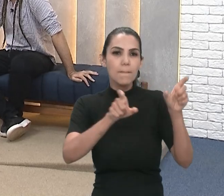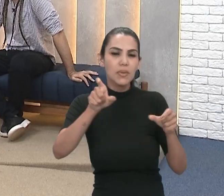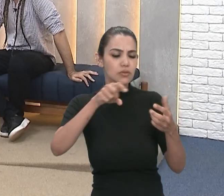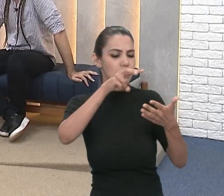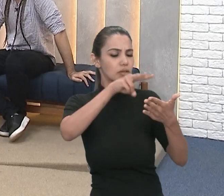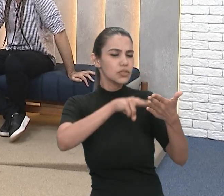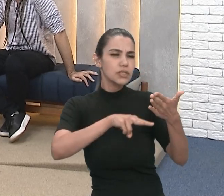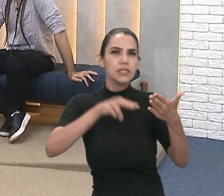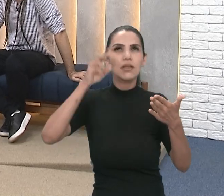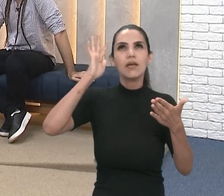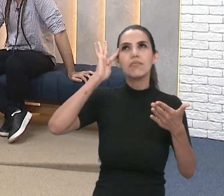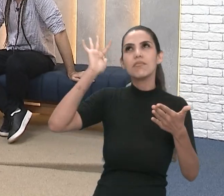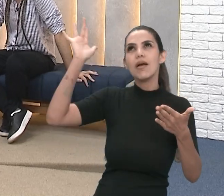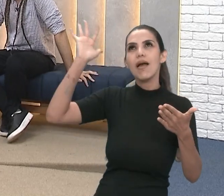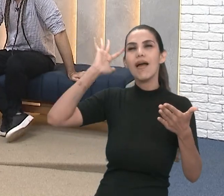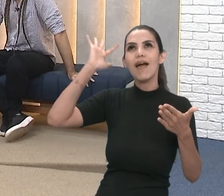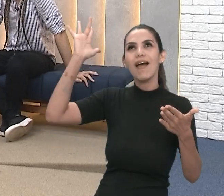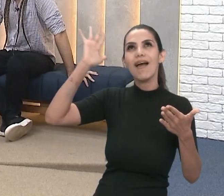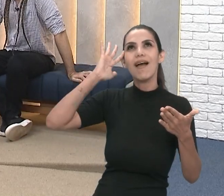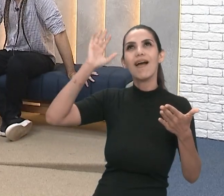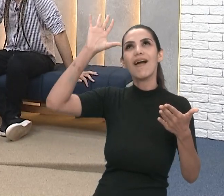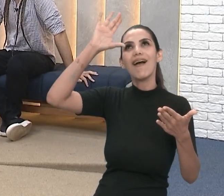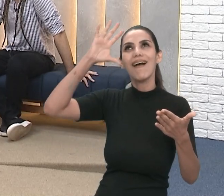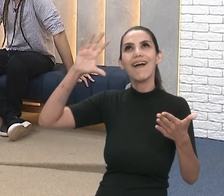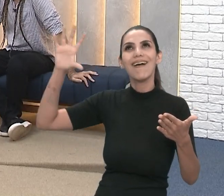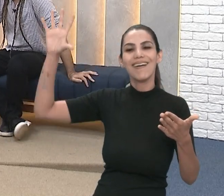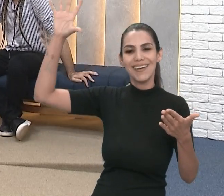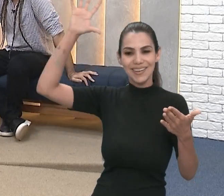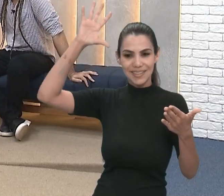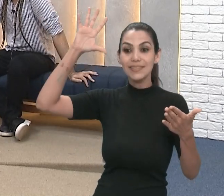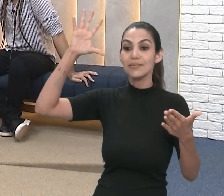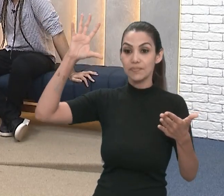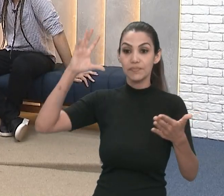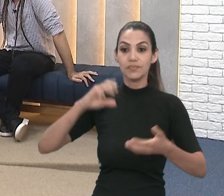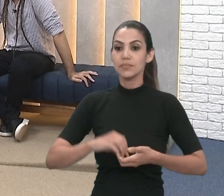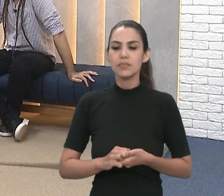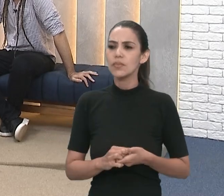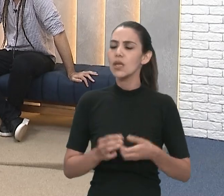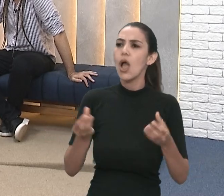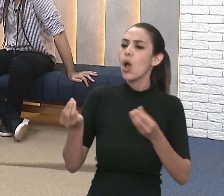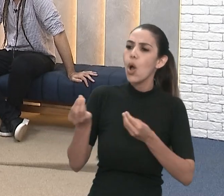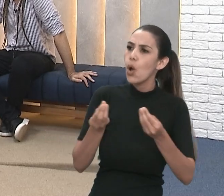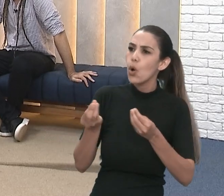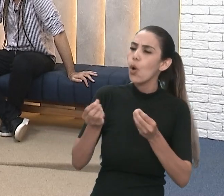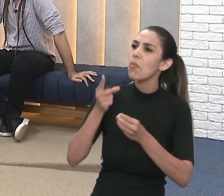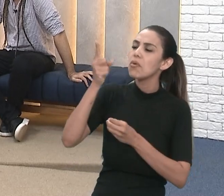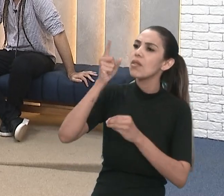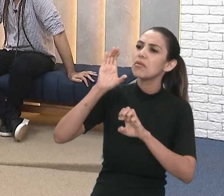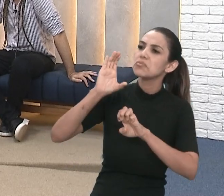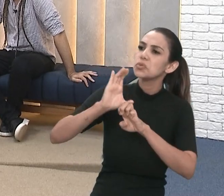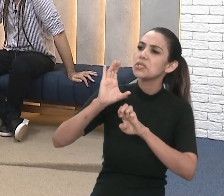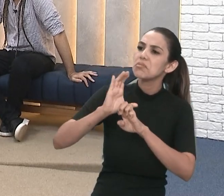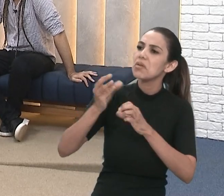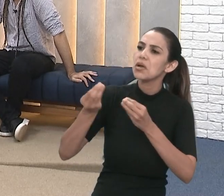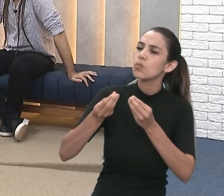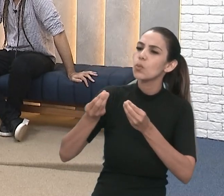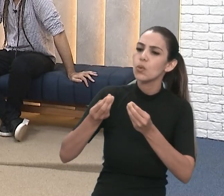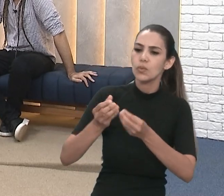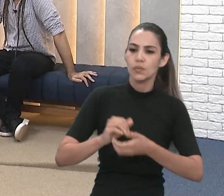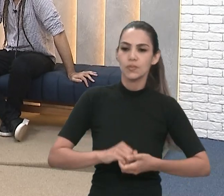palavras, você cria ele na sua cabeça. Como que vocês trabalham isso lá no CEPAI?